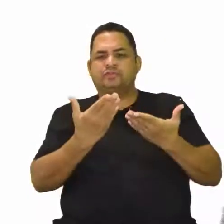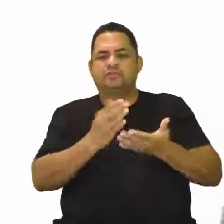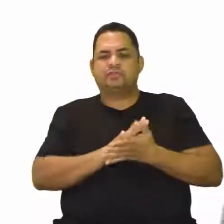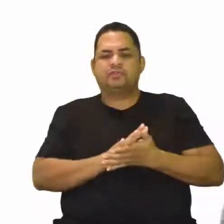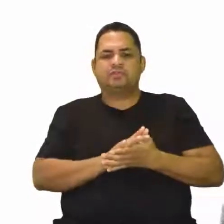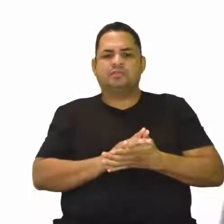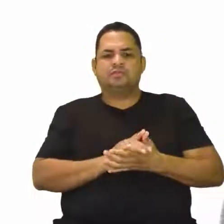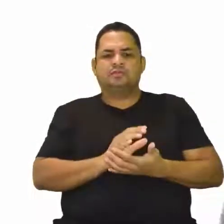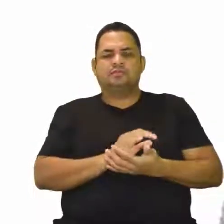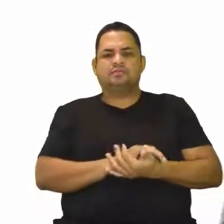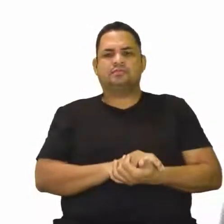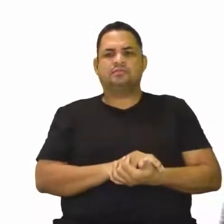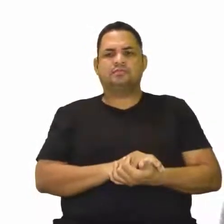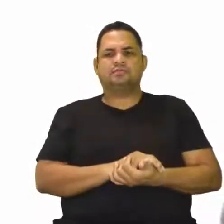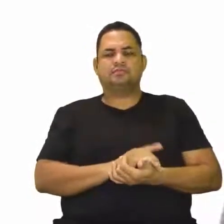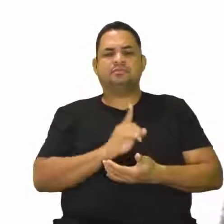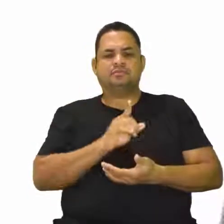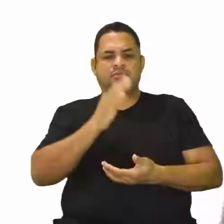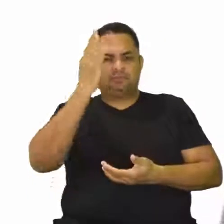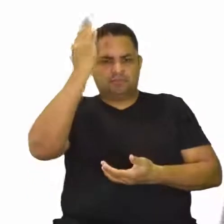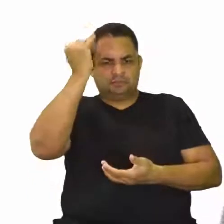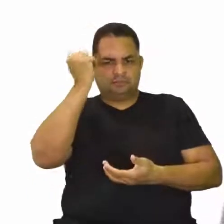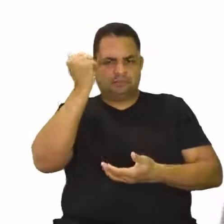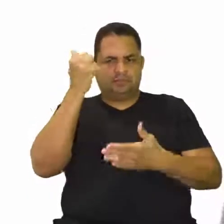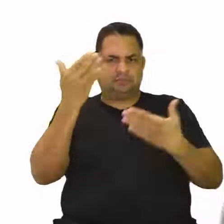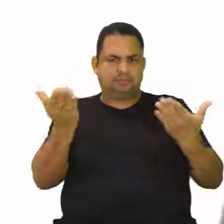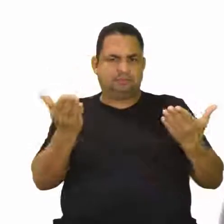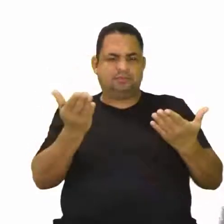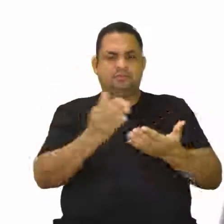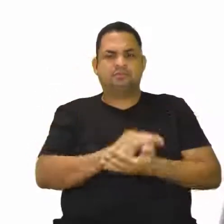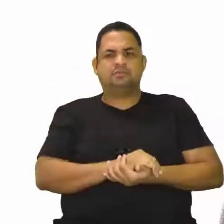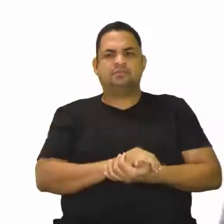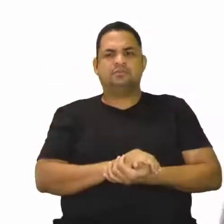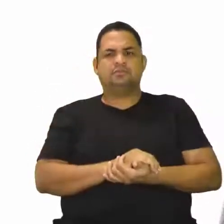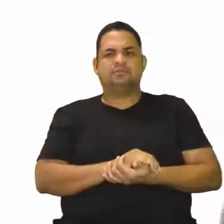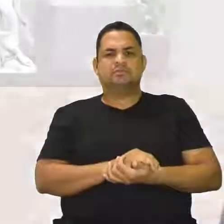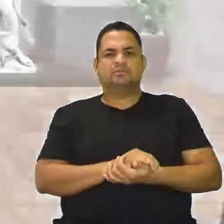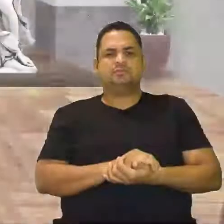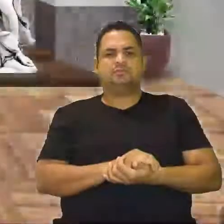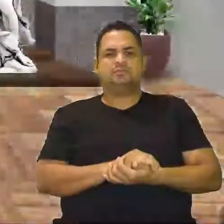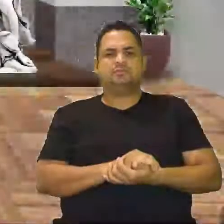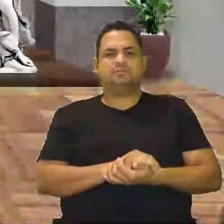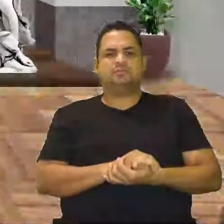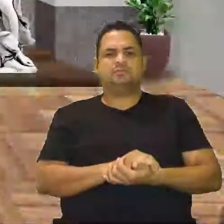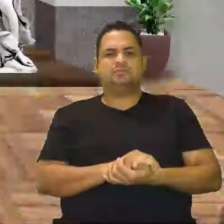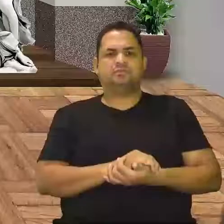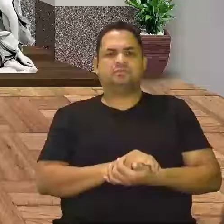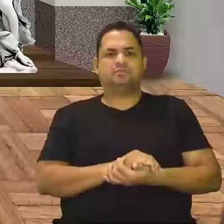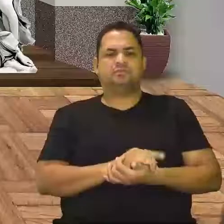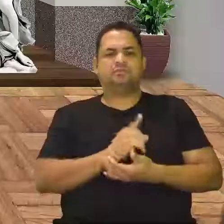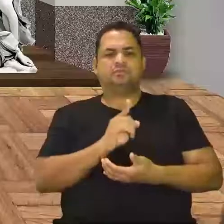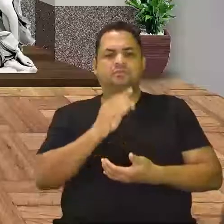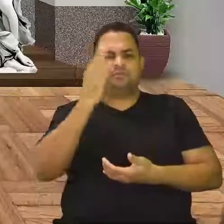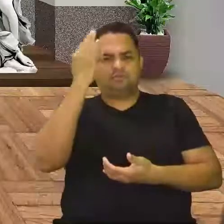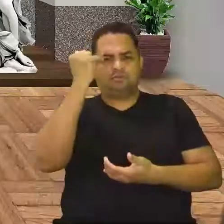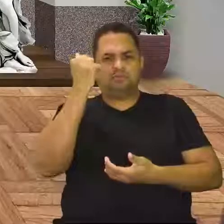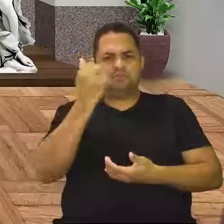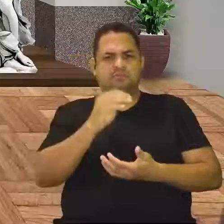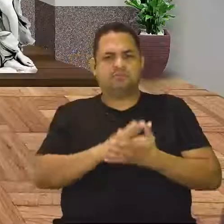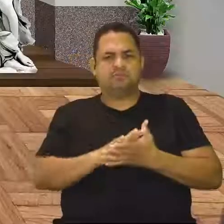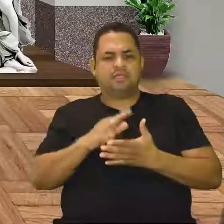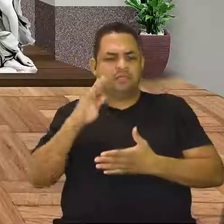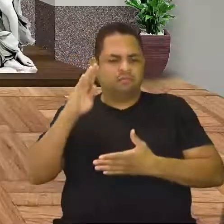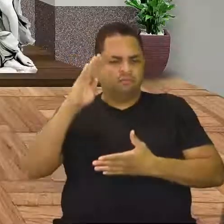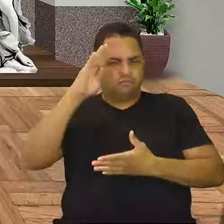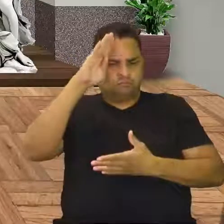uma pessoa vem para mim você sabia bem para mim Você sabia que